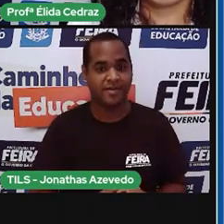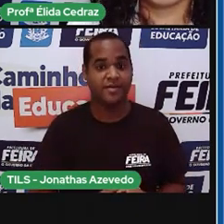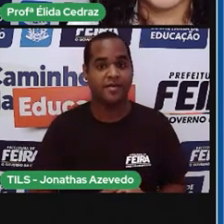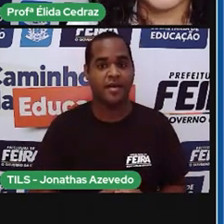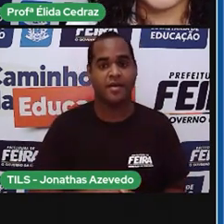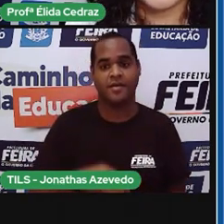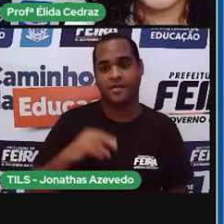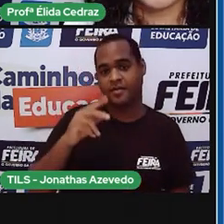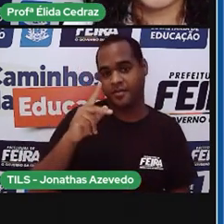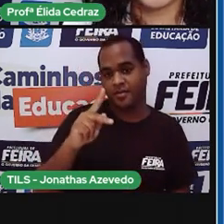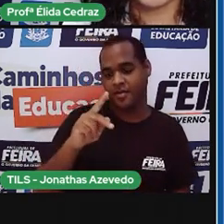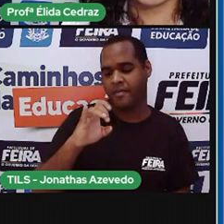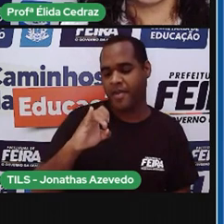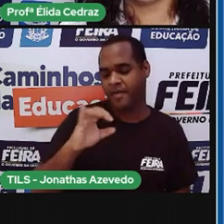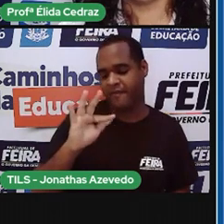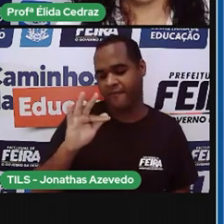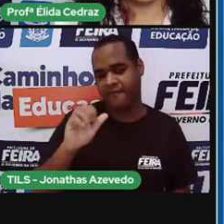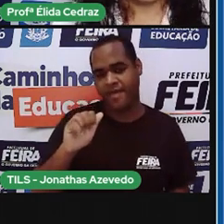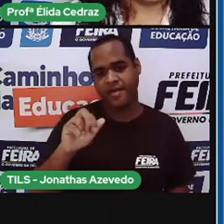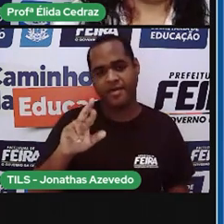é infarento